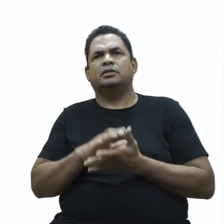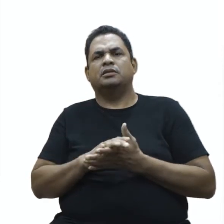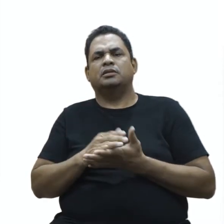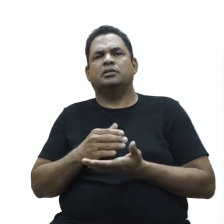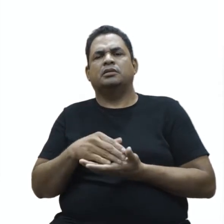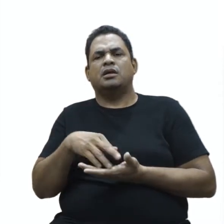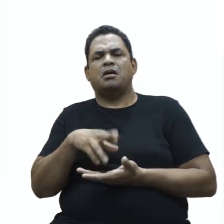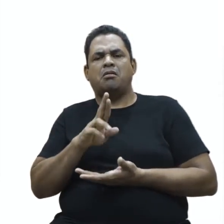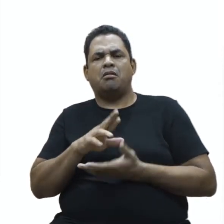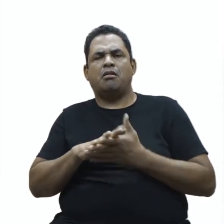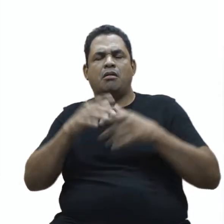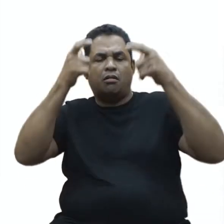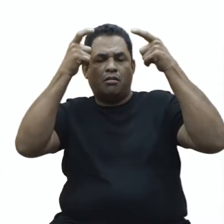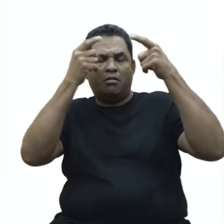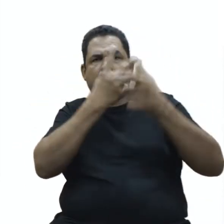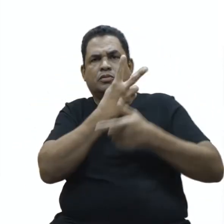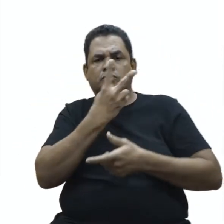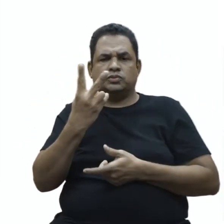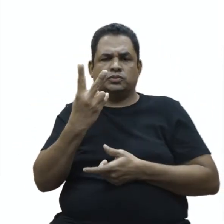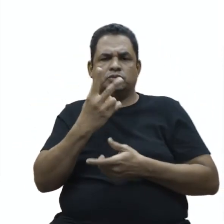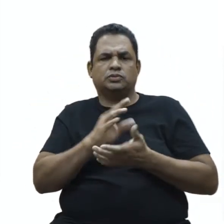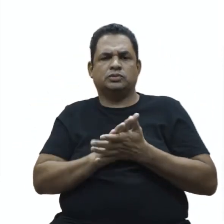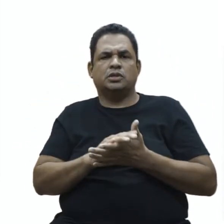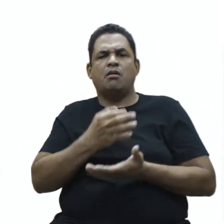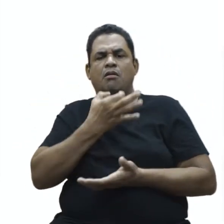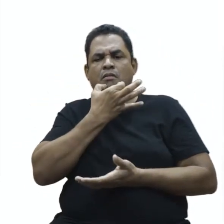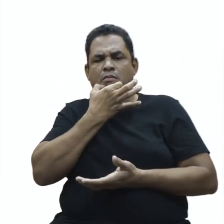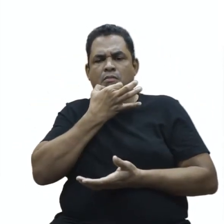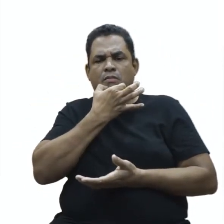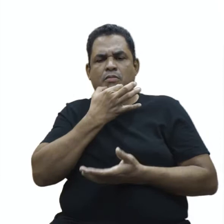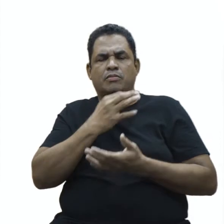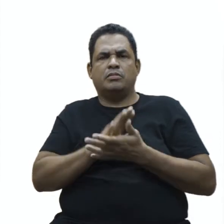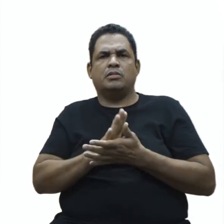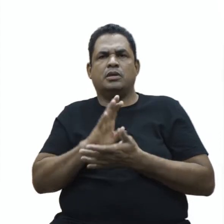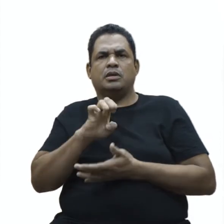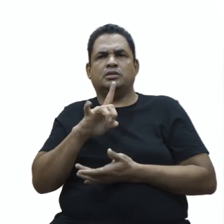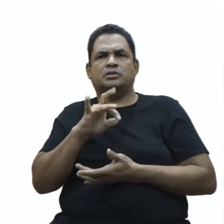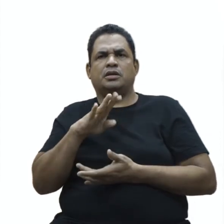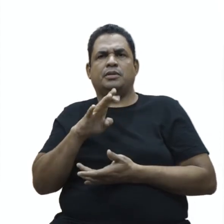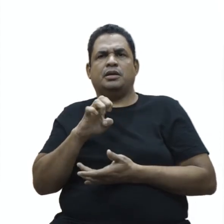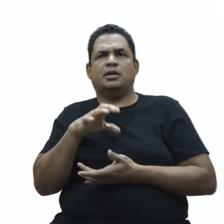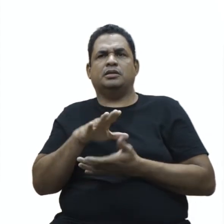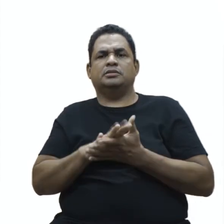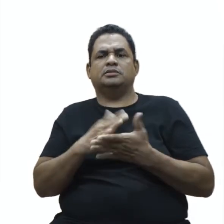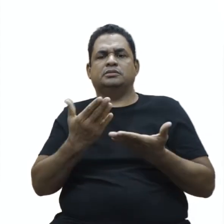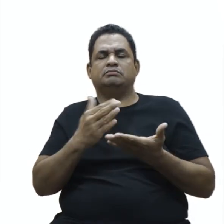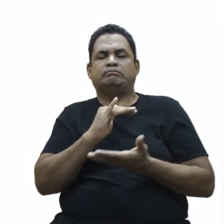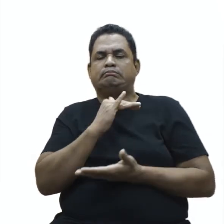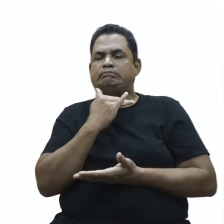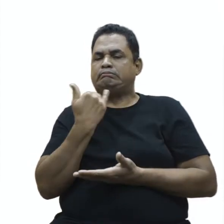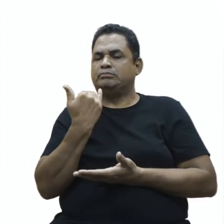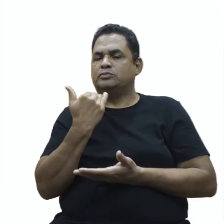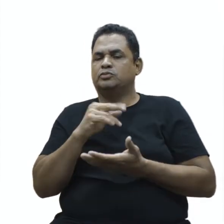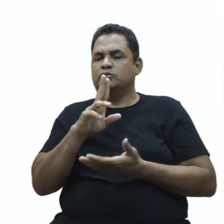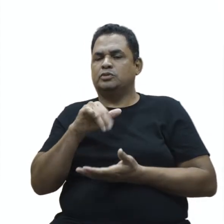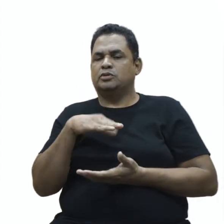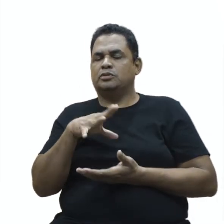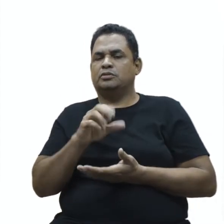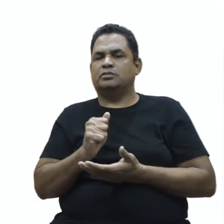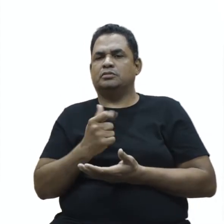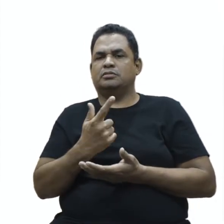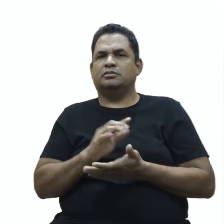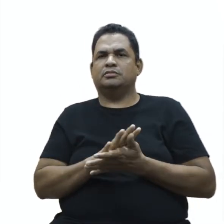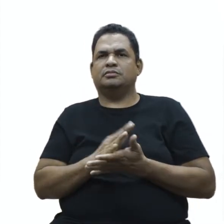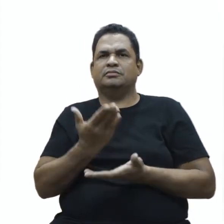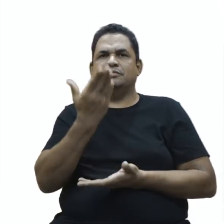príncipe Filipe. E a rainha da Inglaterra, né? A rainha Elizabeth, que não morre nunca. Vai passar mais 2 séculos aí. Essa mulher,